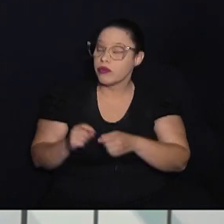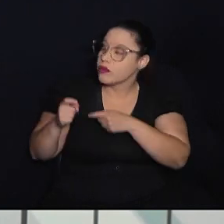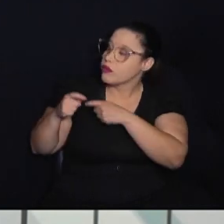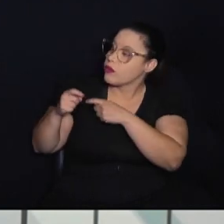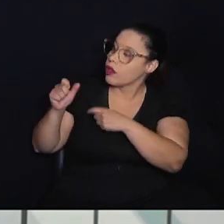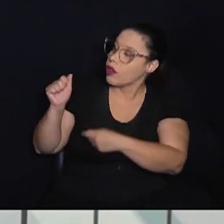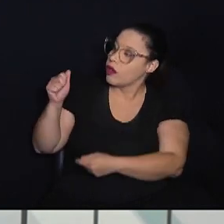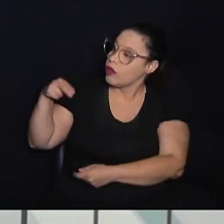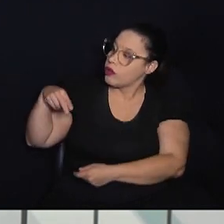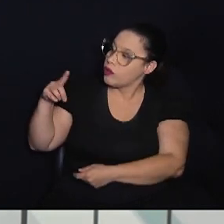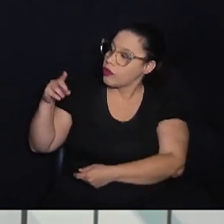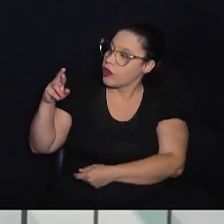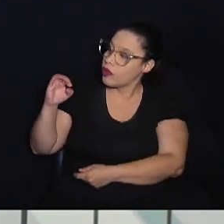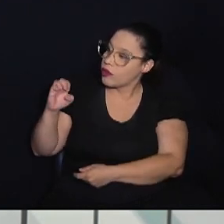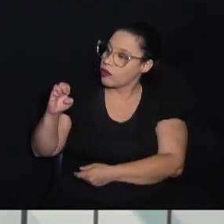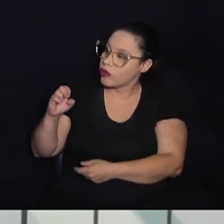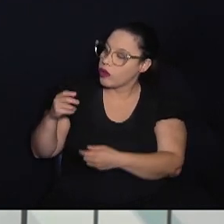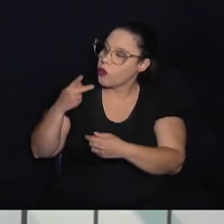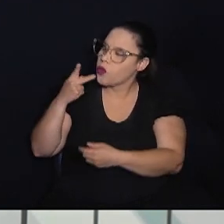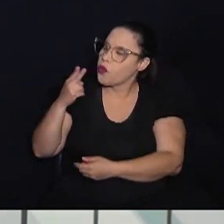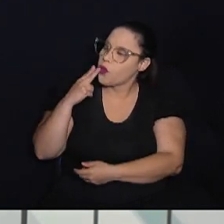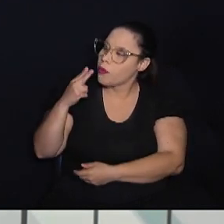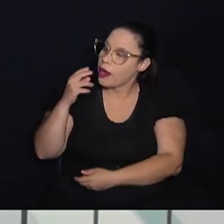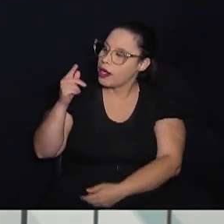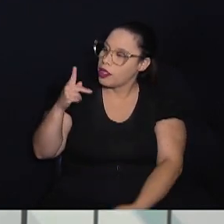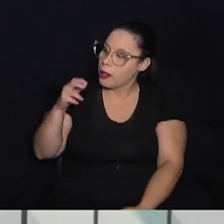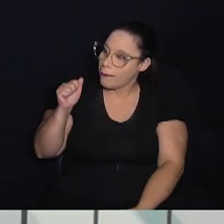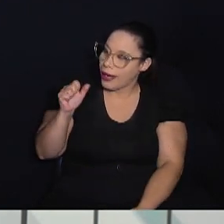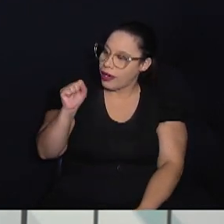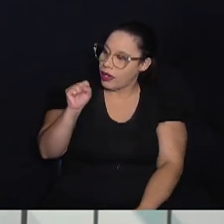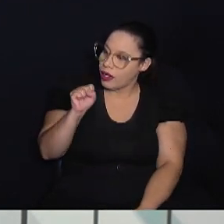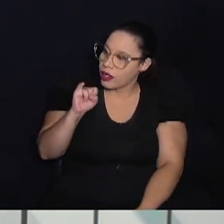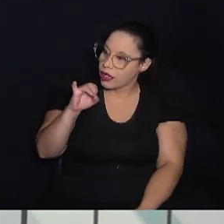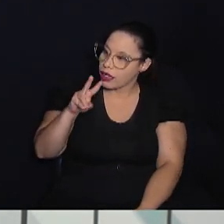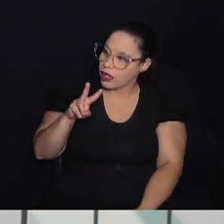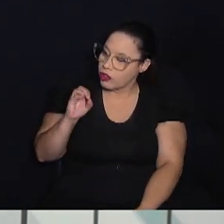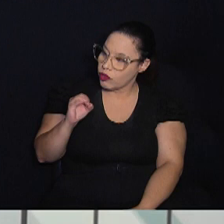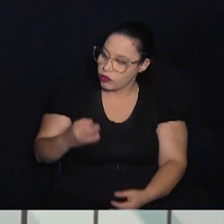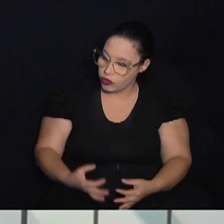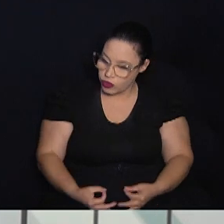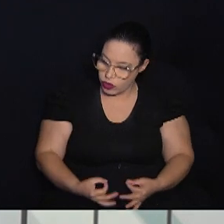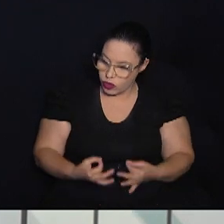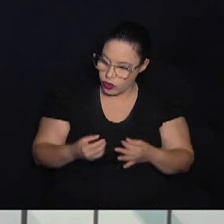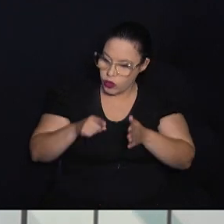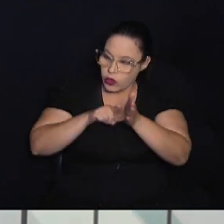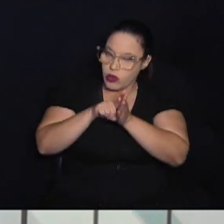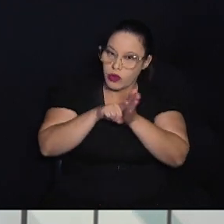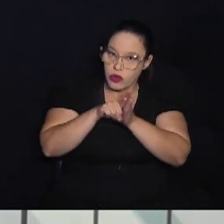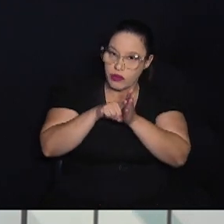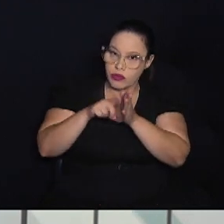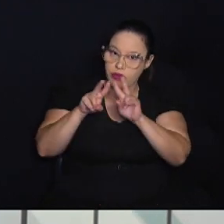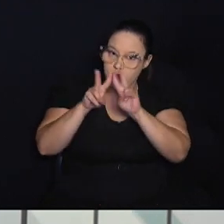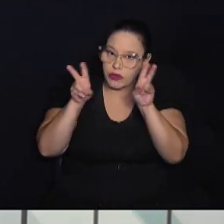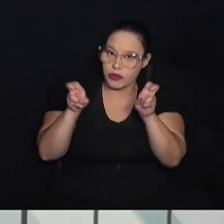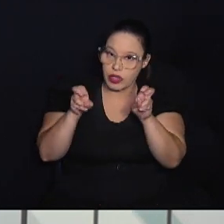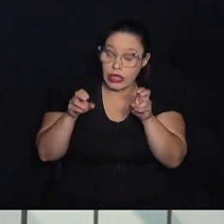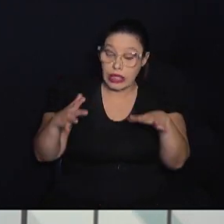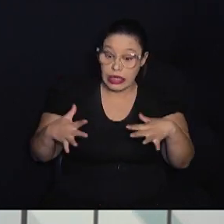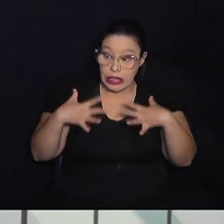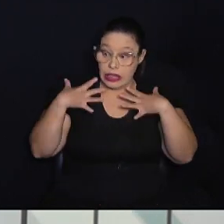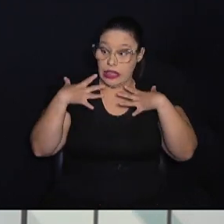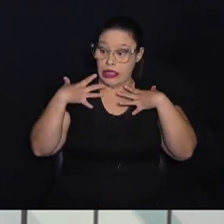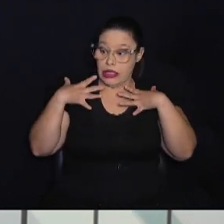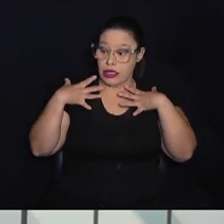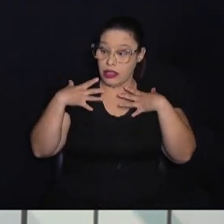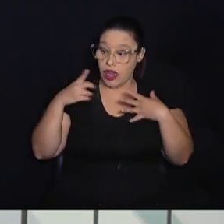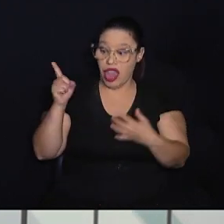Doutor André, os fumantes passivos, eles também podem desenvolver o câncer de bexiga? Eu estava pesquisando sobre esse assunto, fiquei até assustada, né?